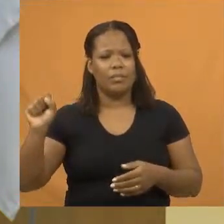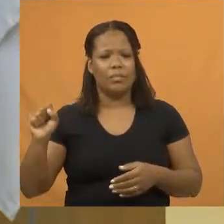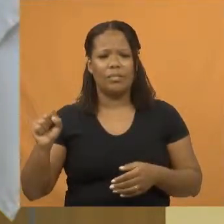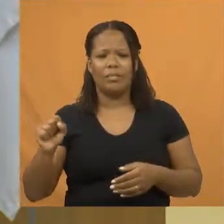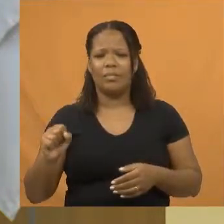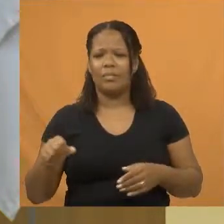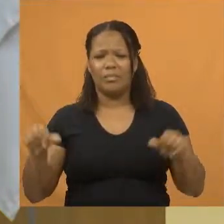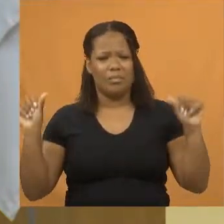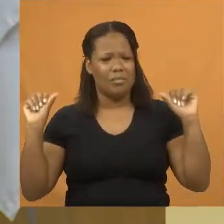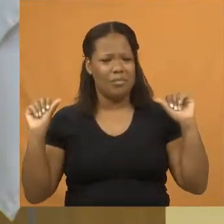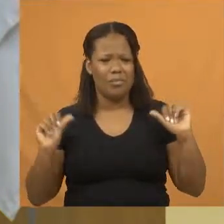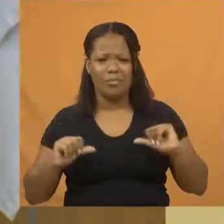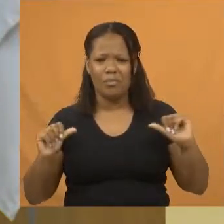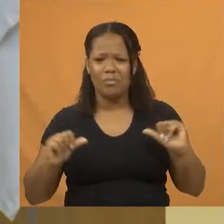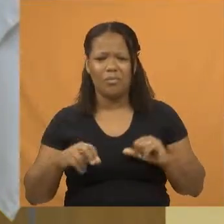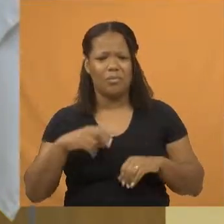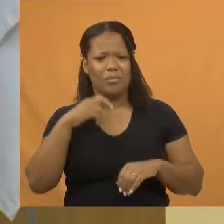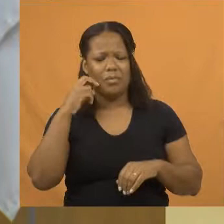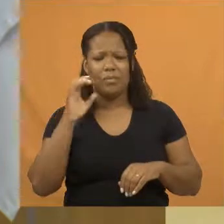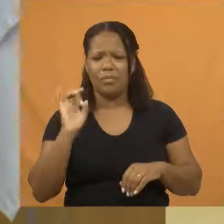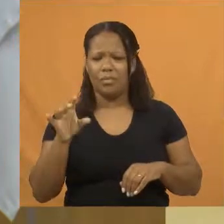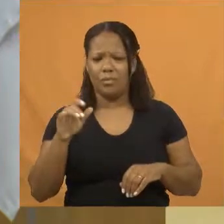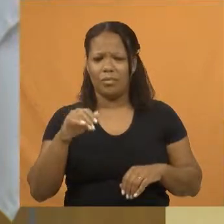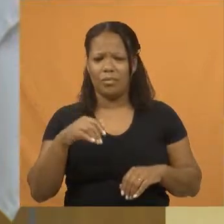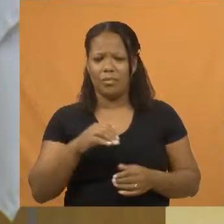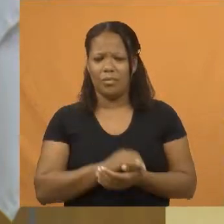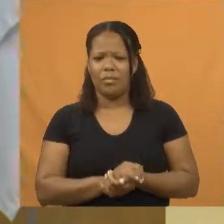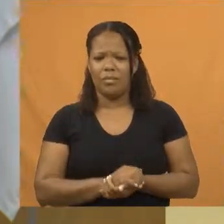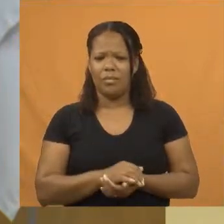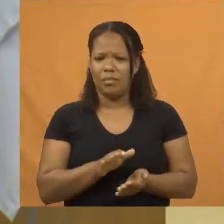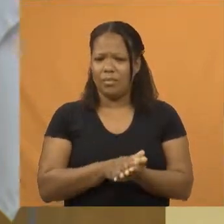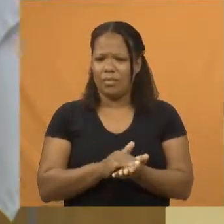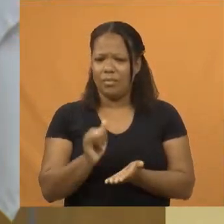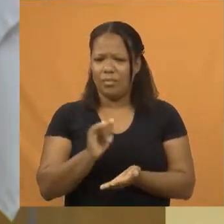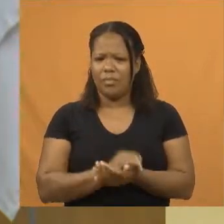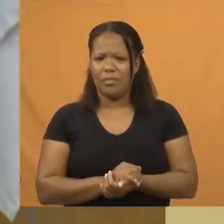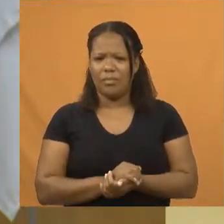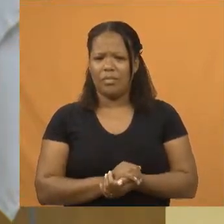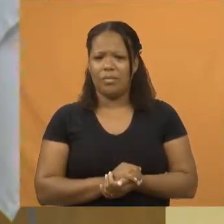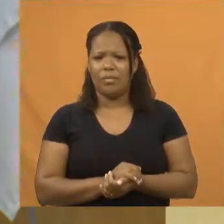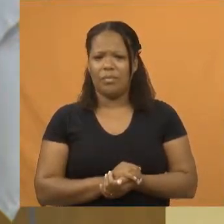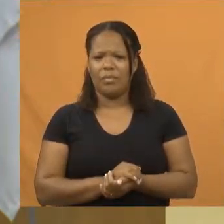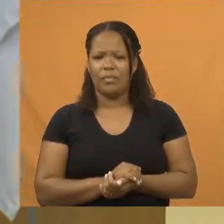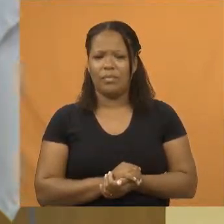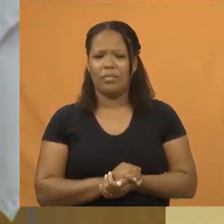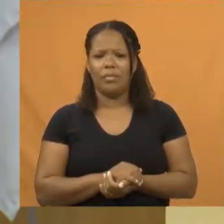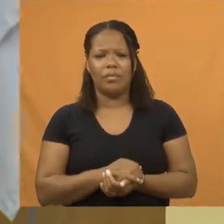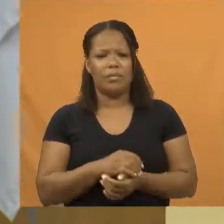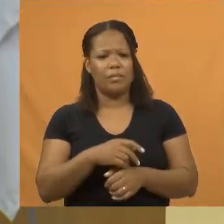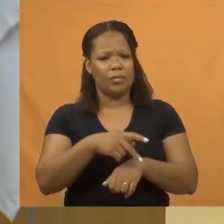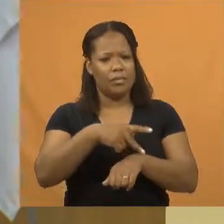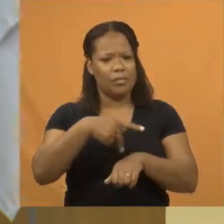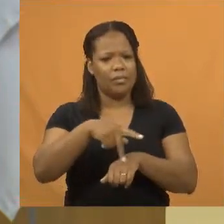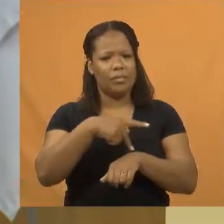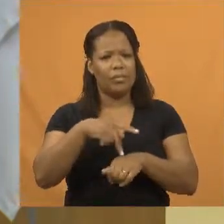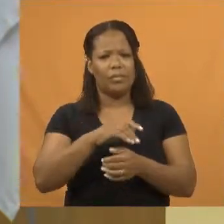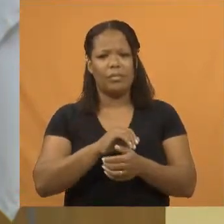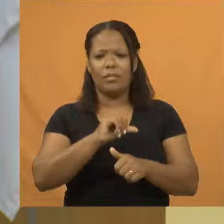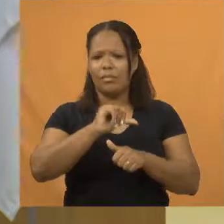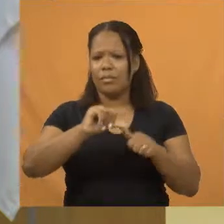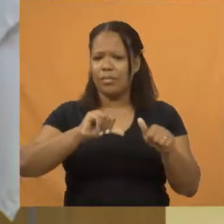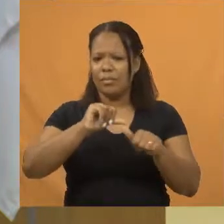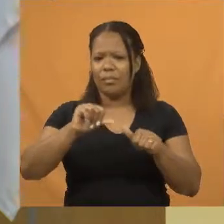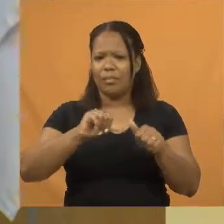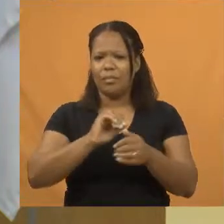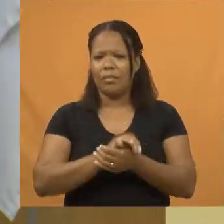uma verdadeira vergonha. E não é só em Jacareí. Isso é um projeto de desmonte da Previdência no nosso país. Desmonte